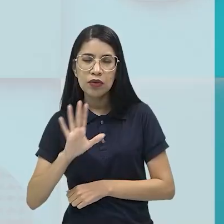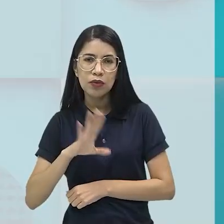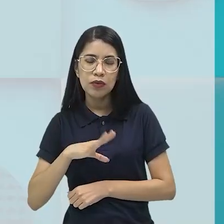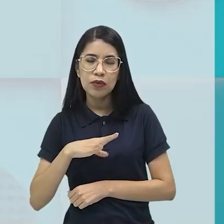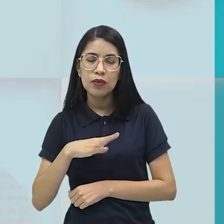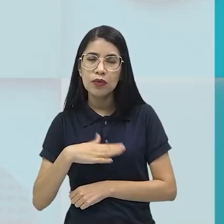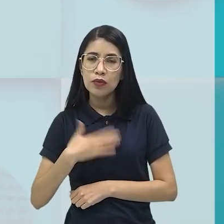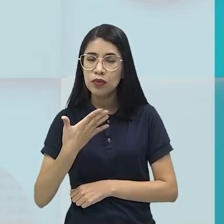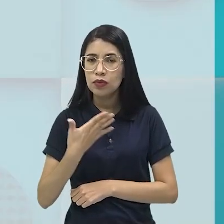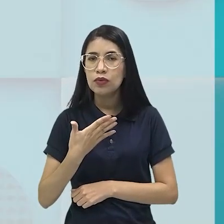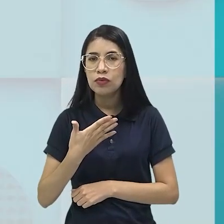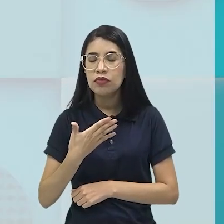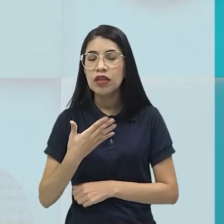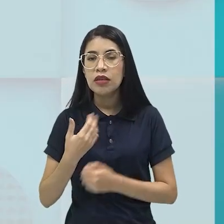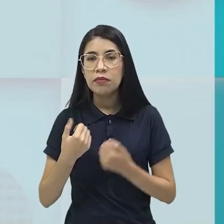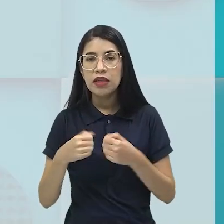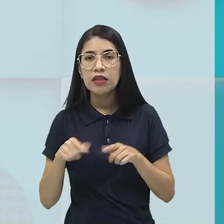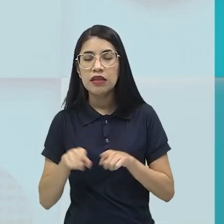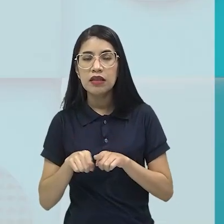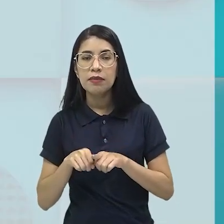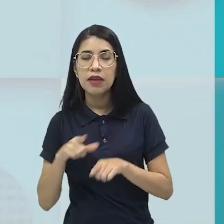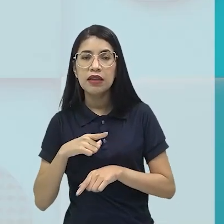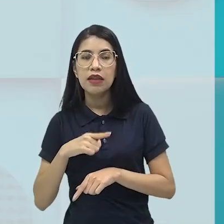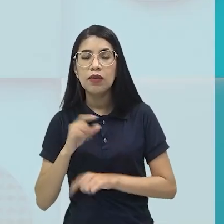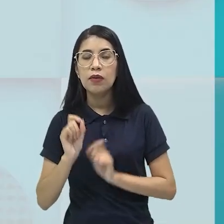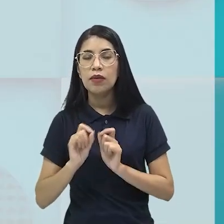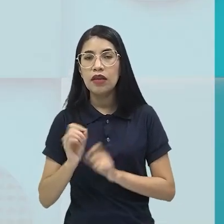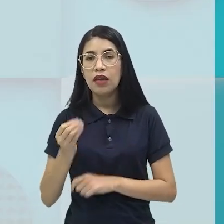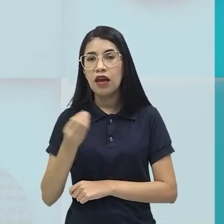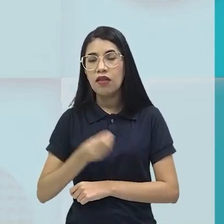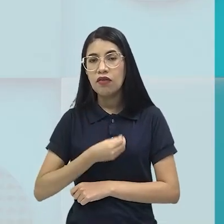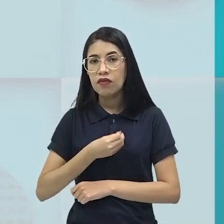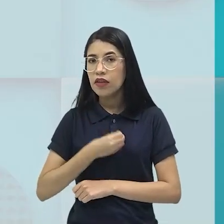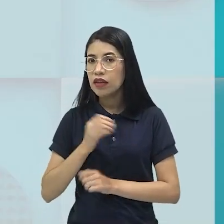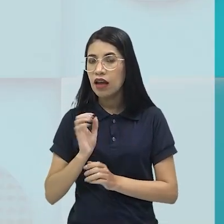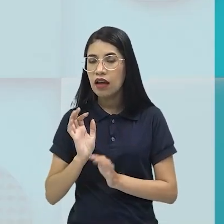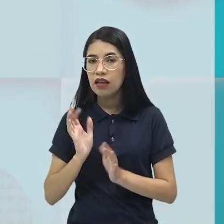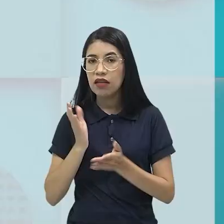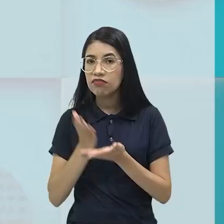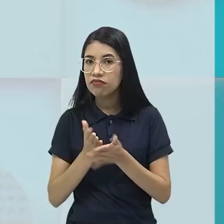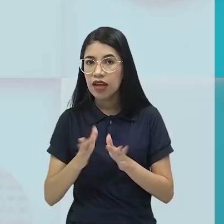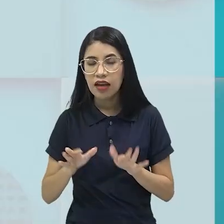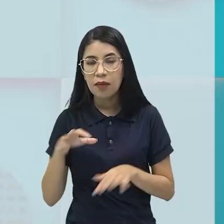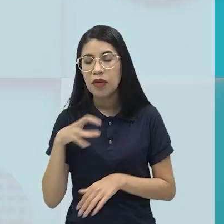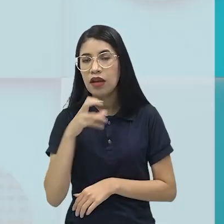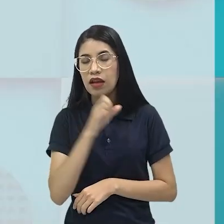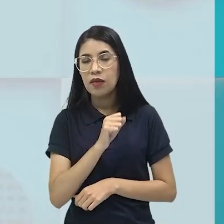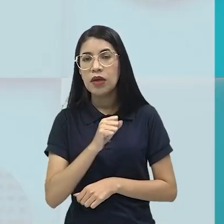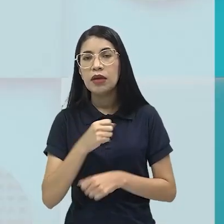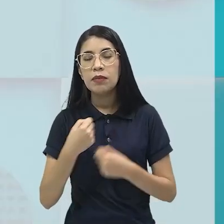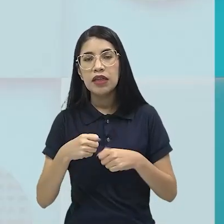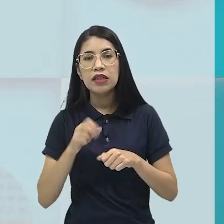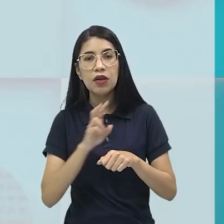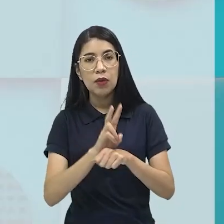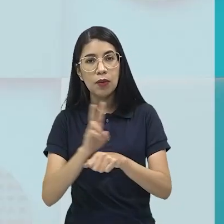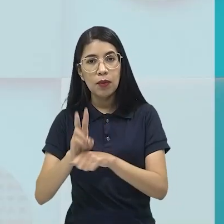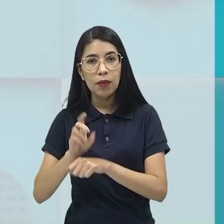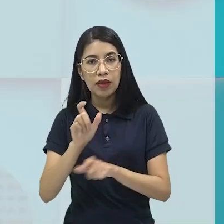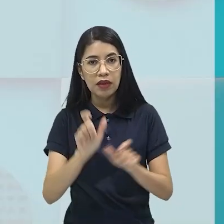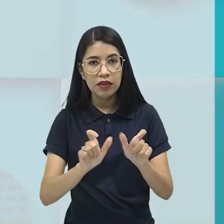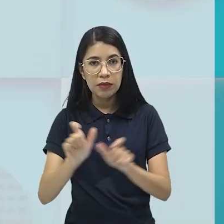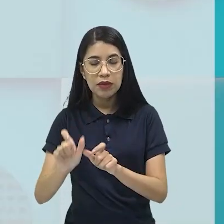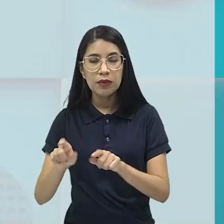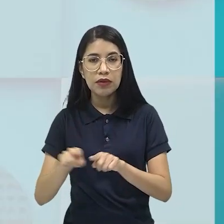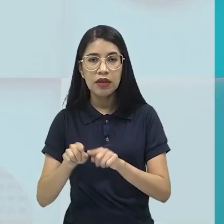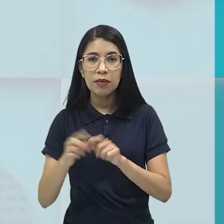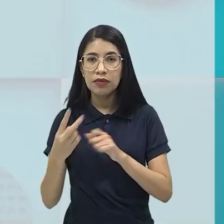dos sustos. Nós precisamos saber que a vida acaba num sopro e que nós precisamos cuidar das pessoas e de nós mesmos muitas